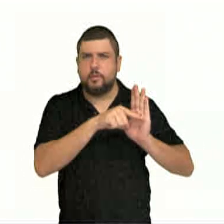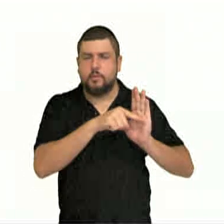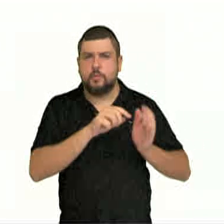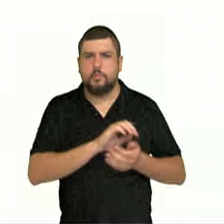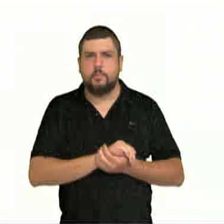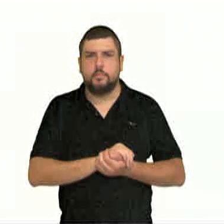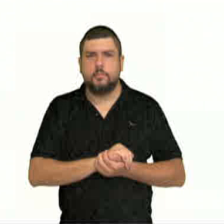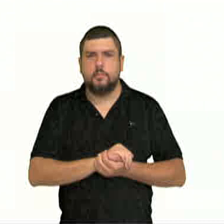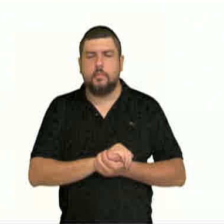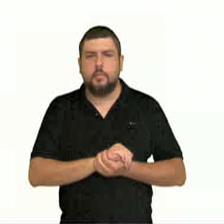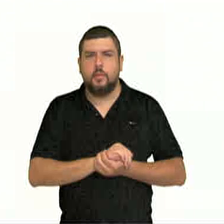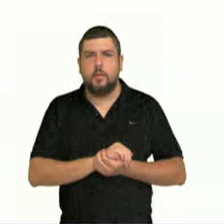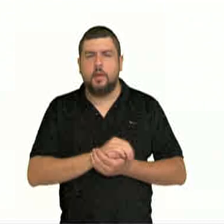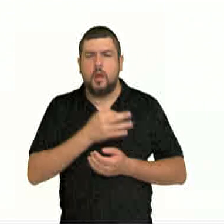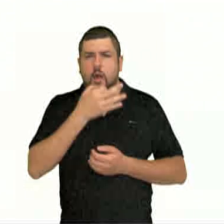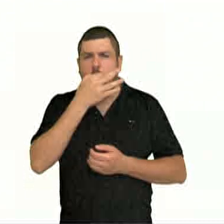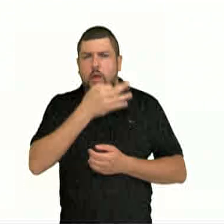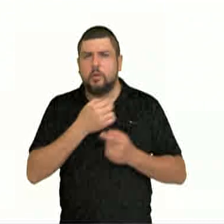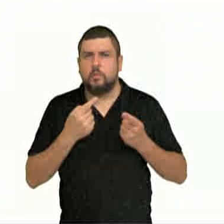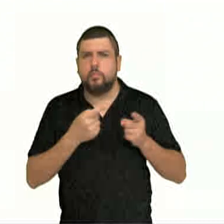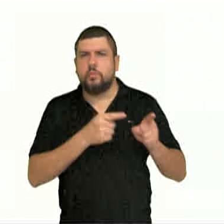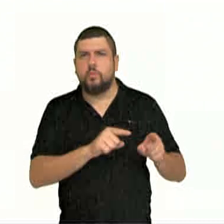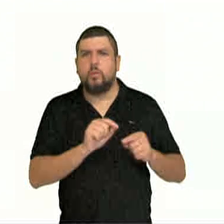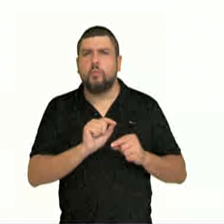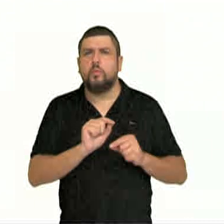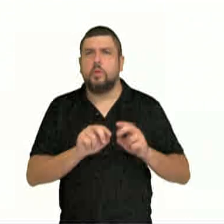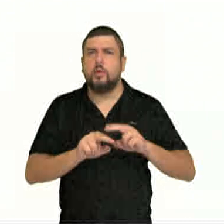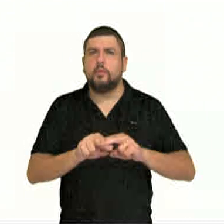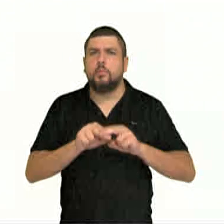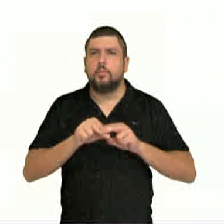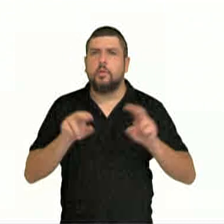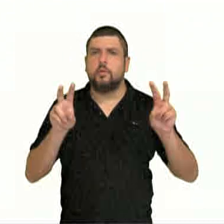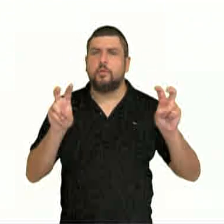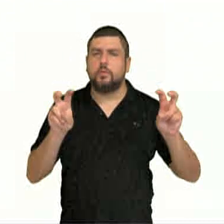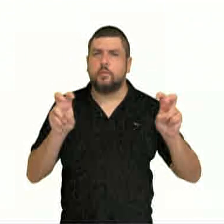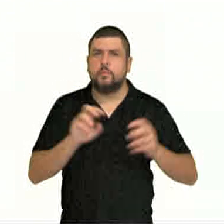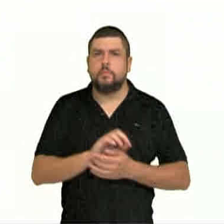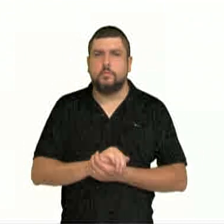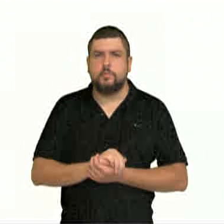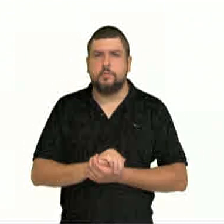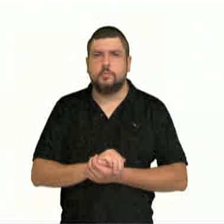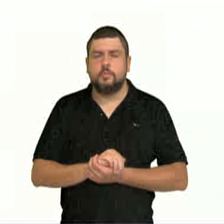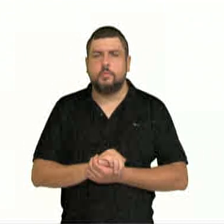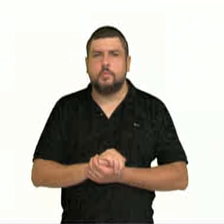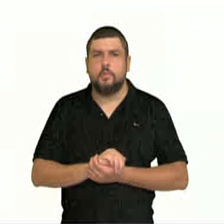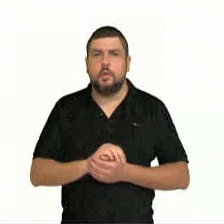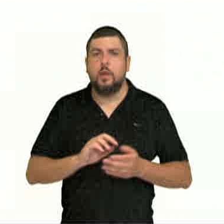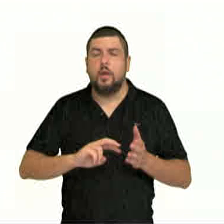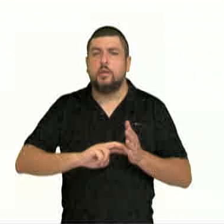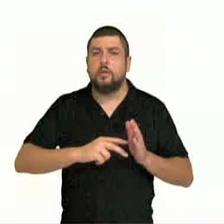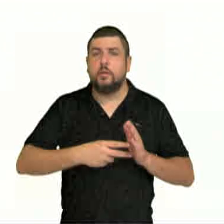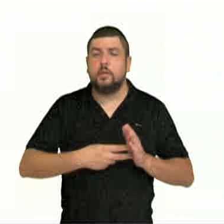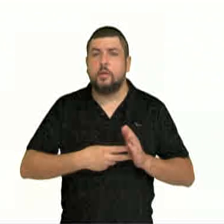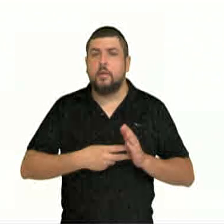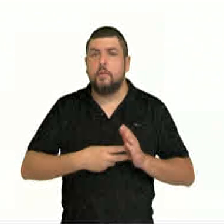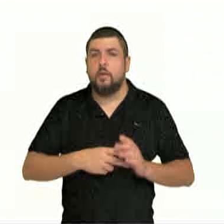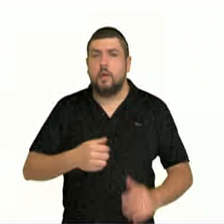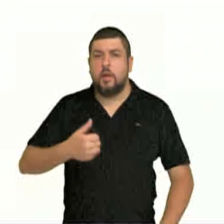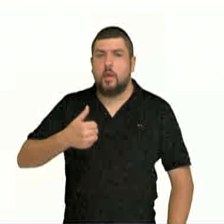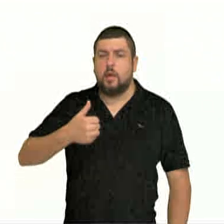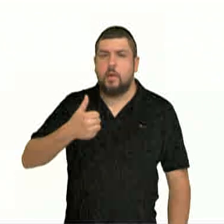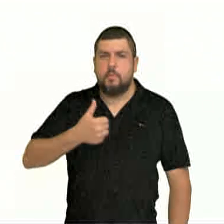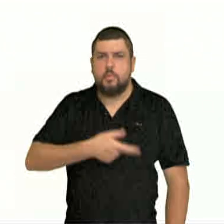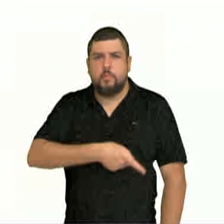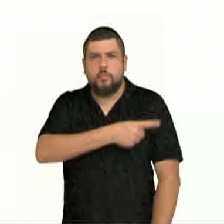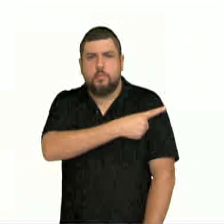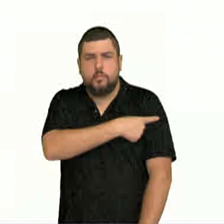crítica está relacionada à tradução feita ao título do filme, The First Grader, que significa a primeira série.